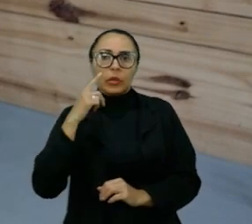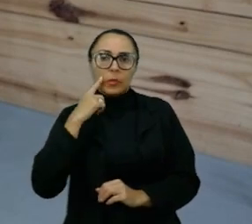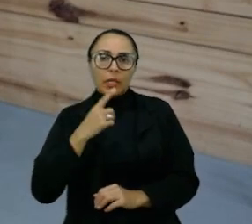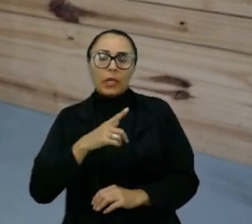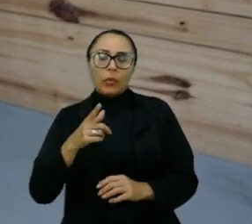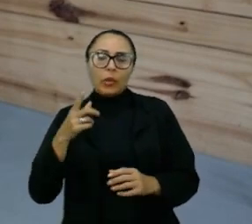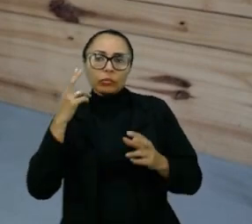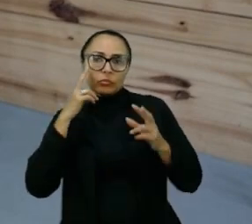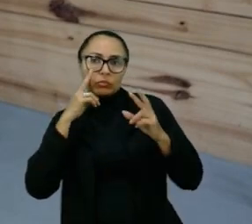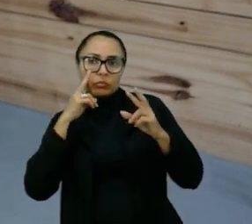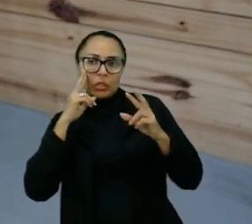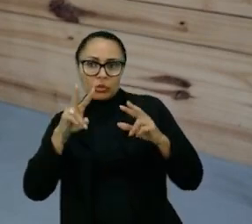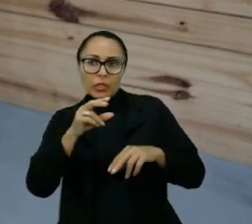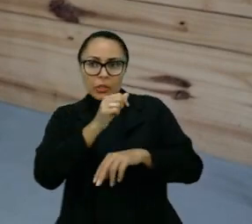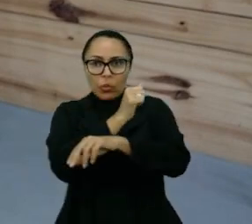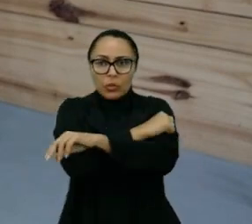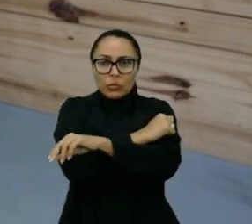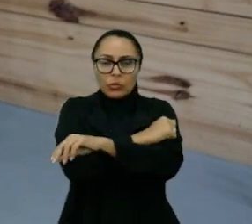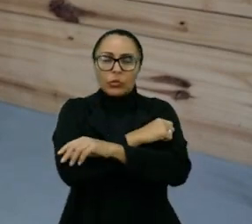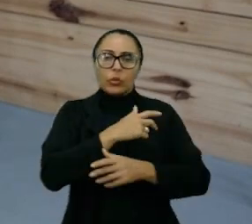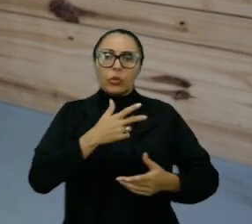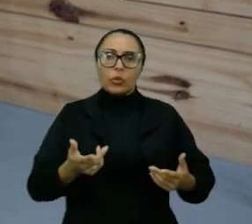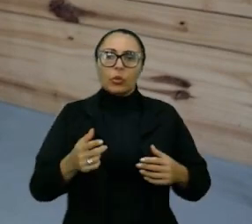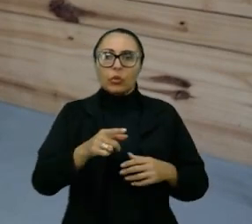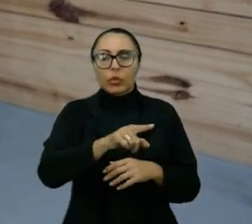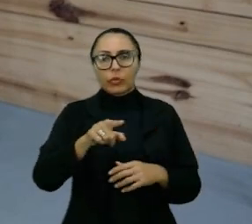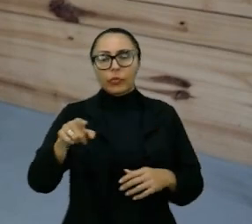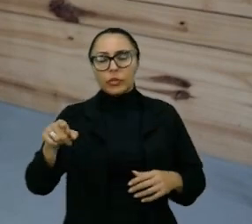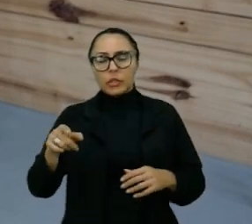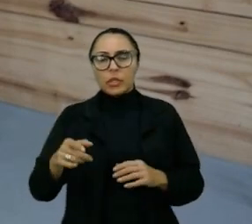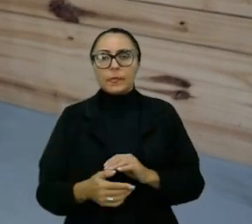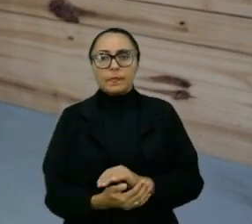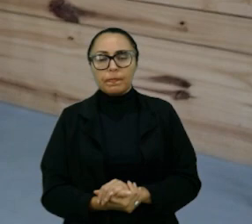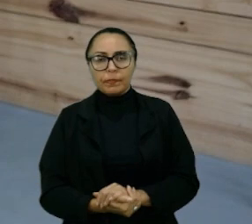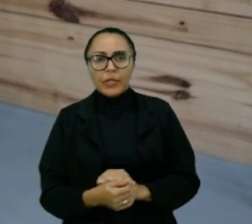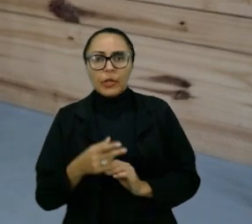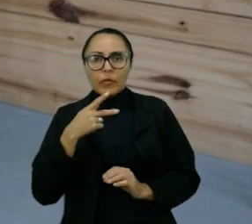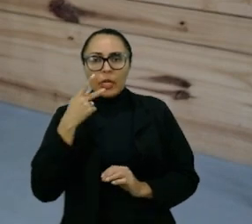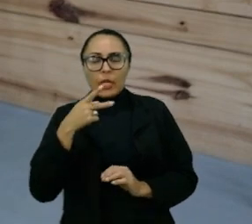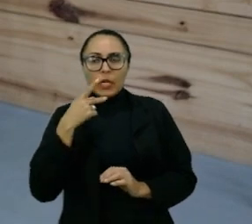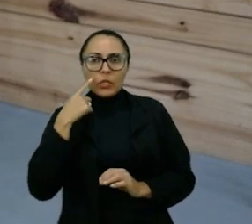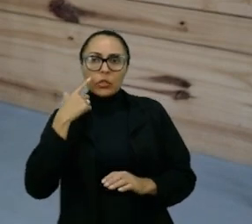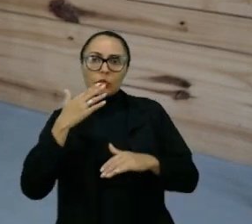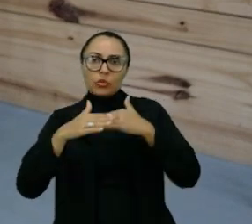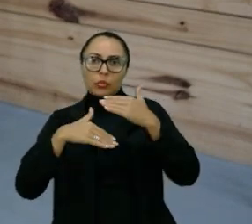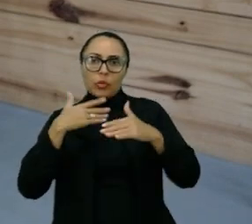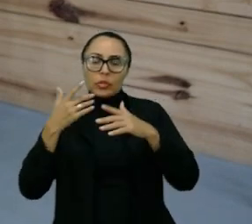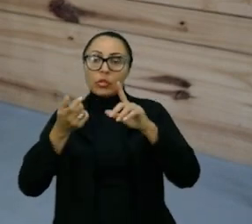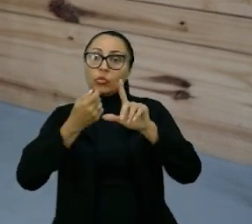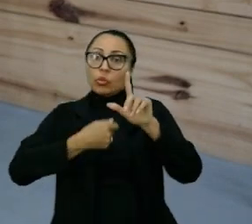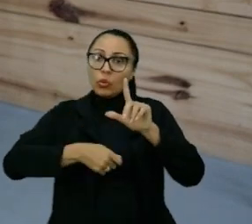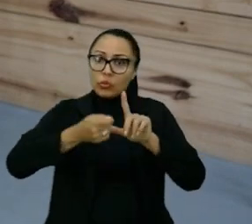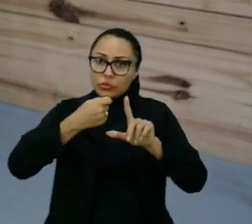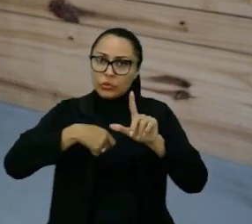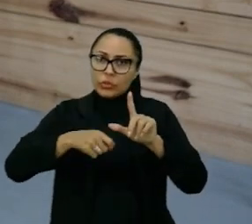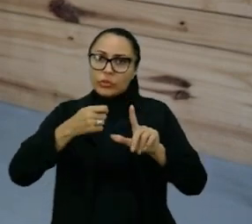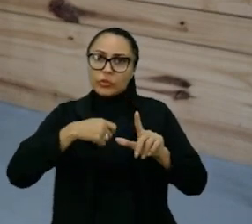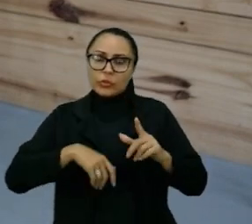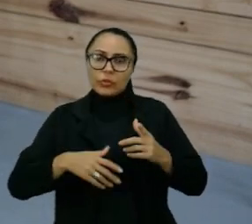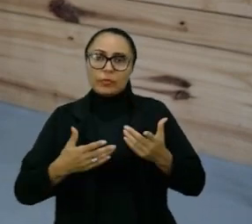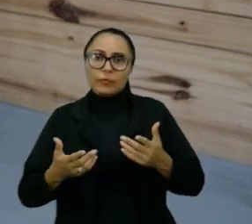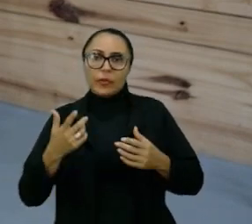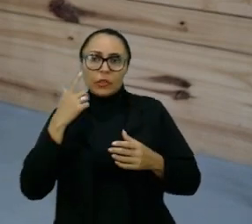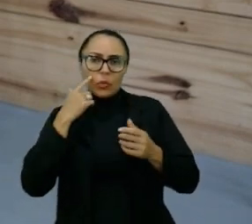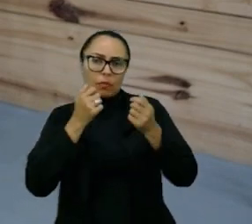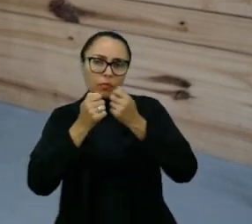atenção quando você falou aí os processos logísticos, né? Os